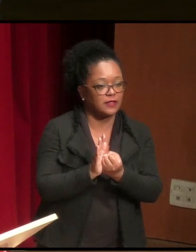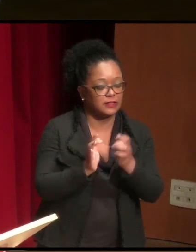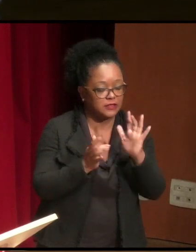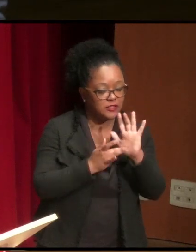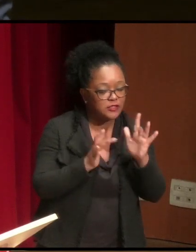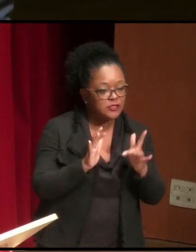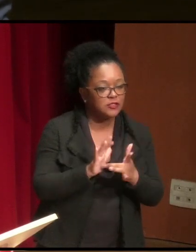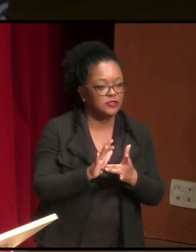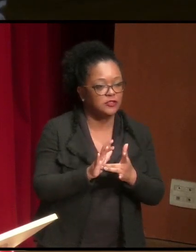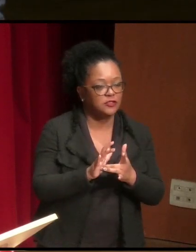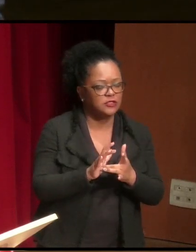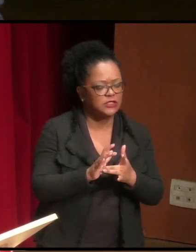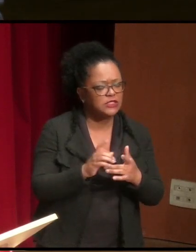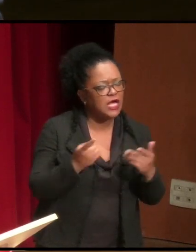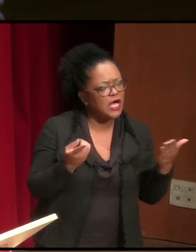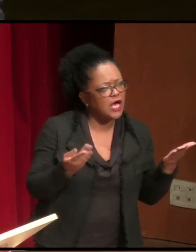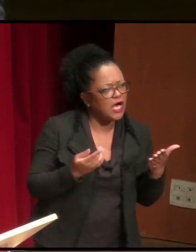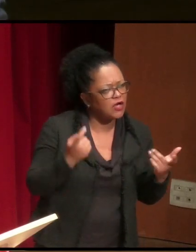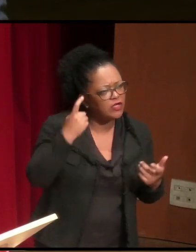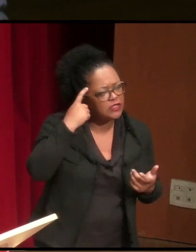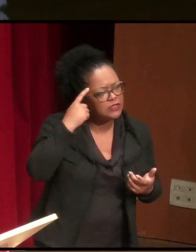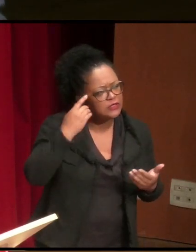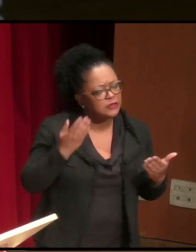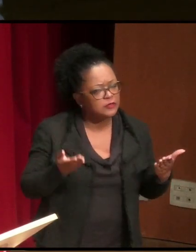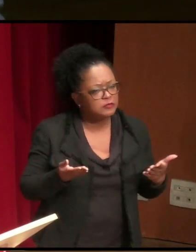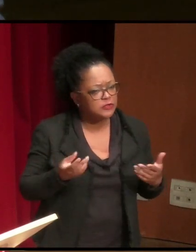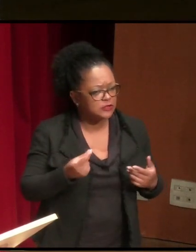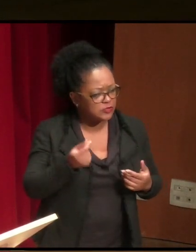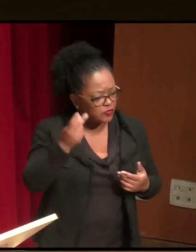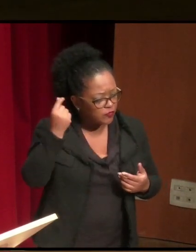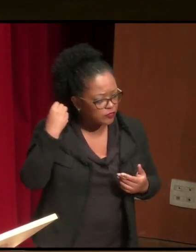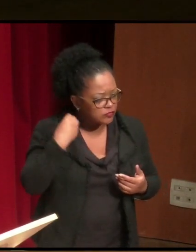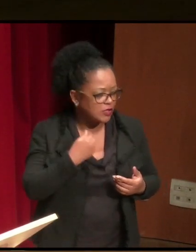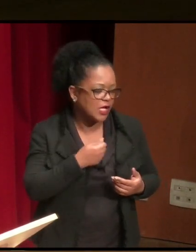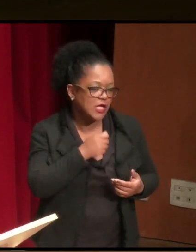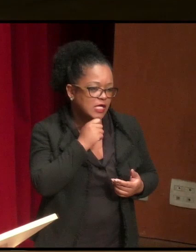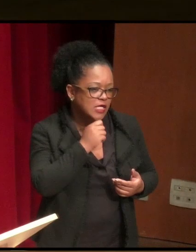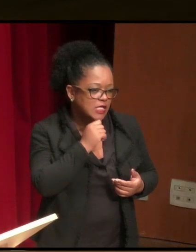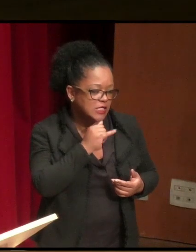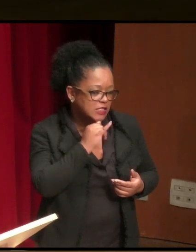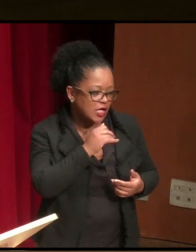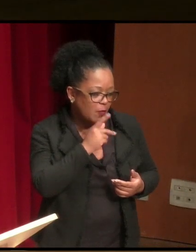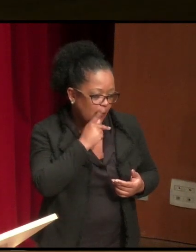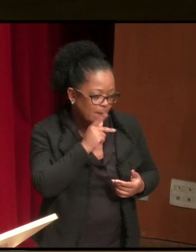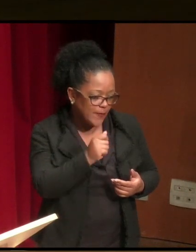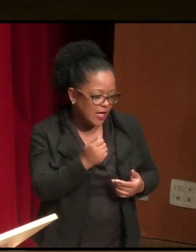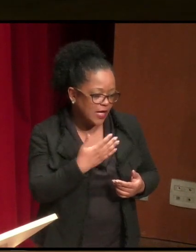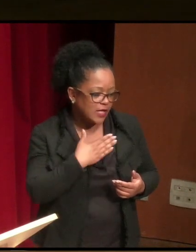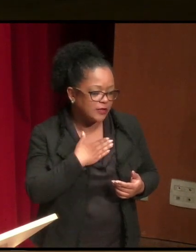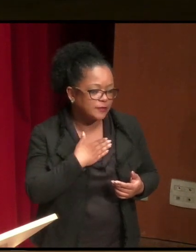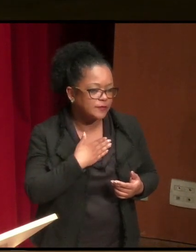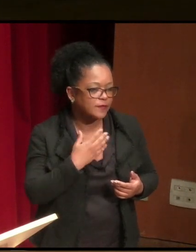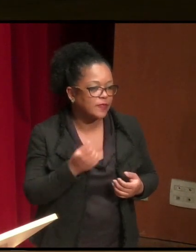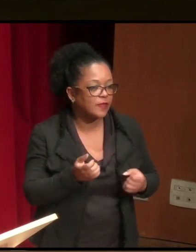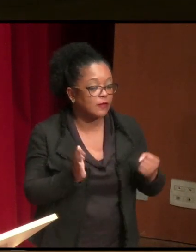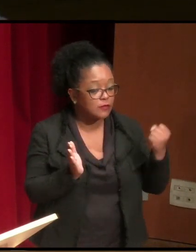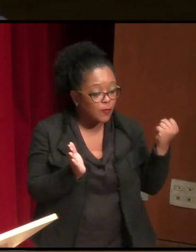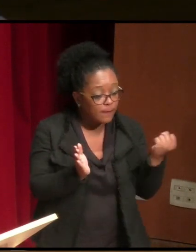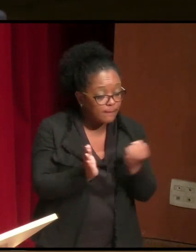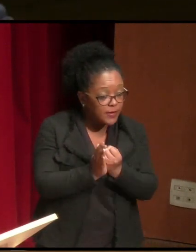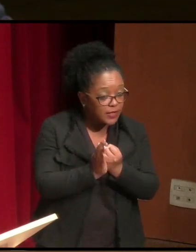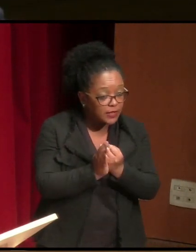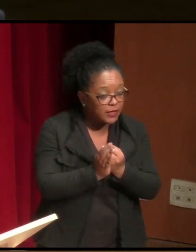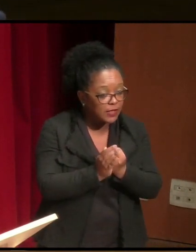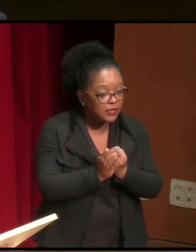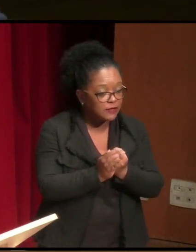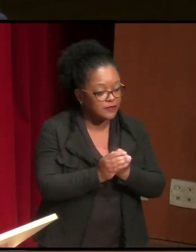a gente volta para cá, para os nossos dias, eu vou para os dias dos meus pais. O que cunhava uma escrita e uma língua era a máquina de escrever, não